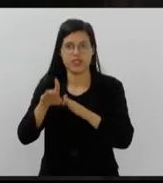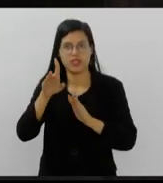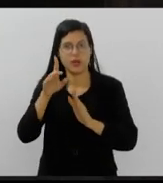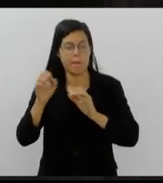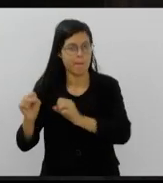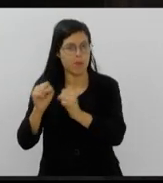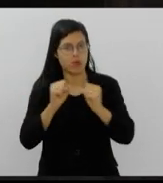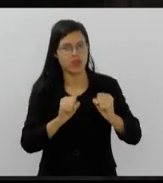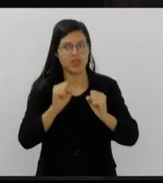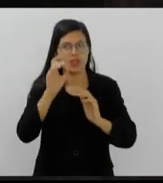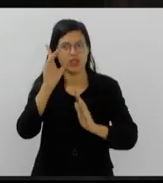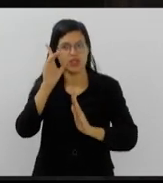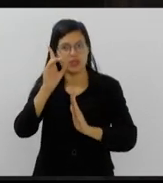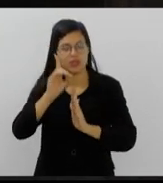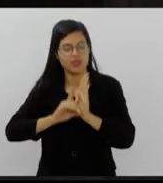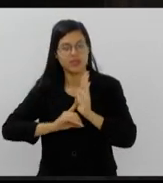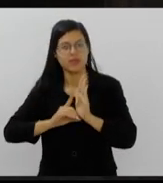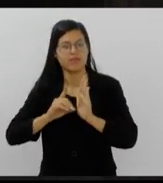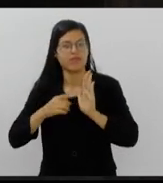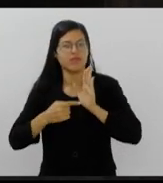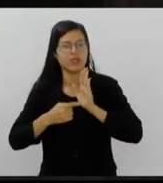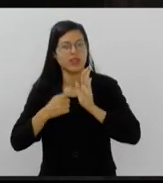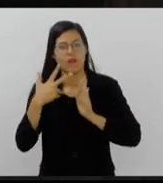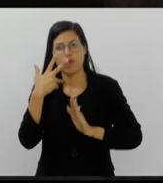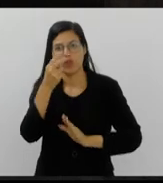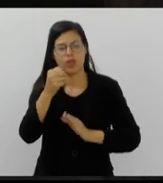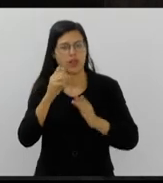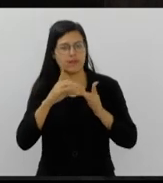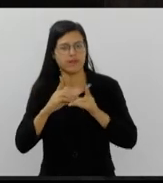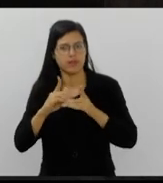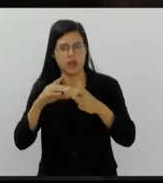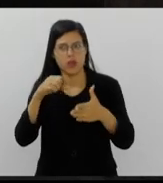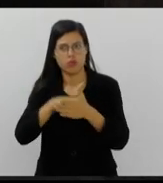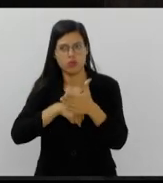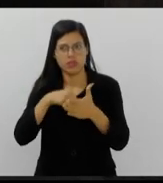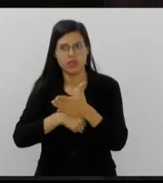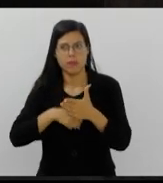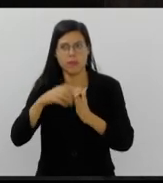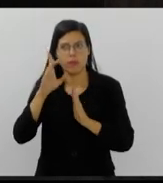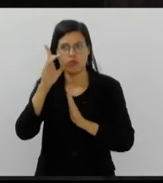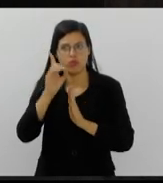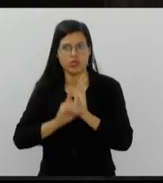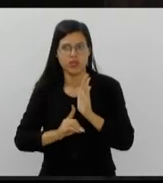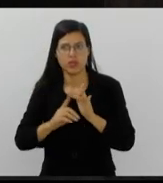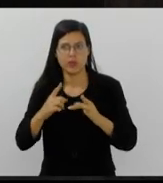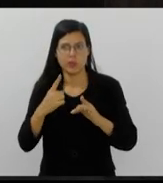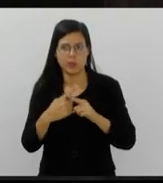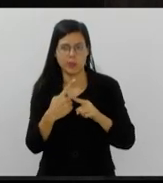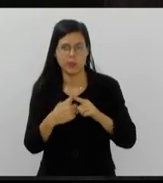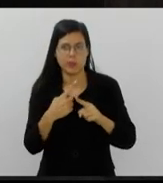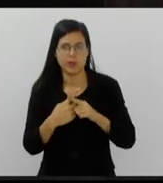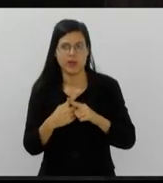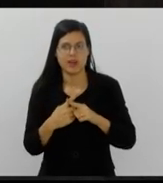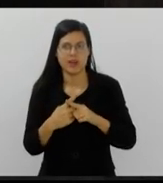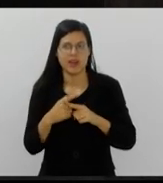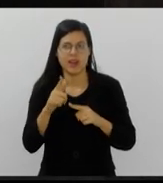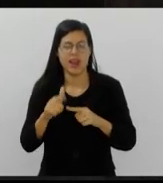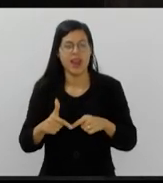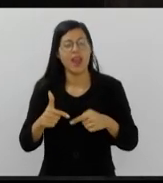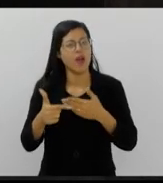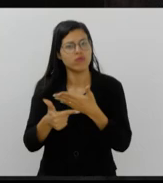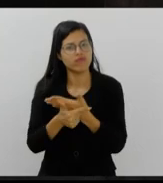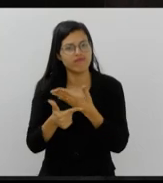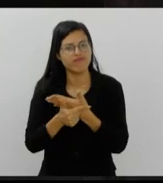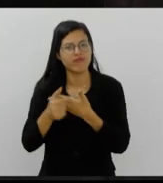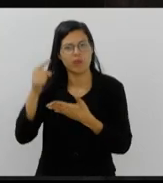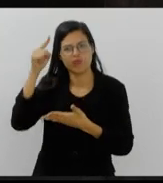professor Bóbio, que reforça a democracia. A luta pelo direito, porque é a tarefa diária de cada uma